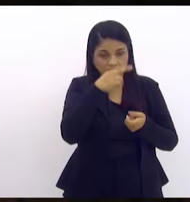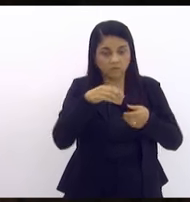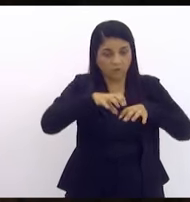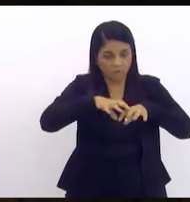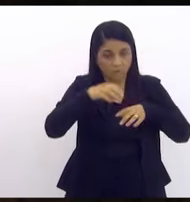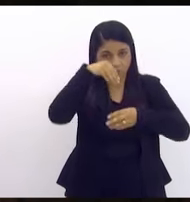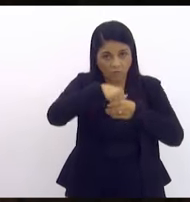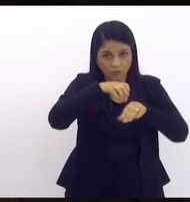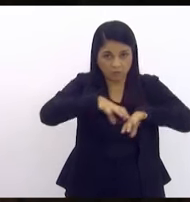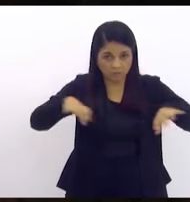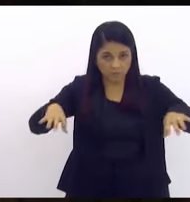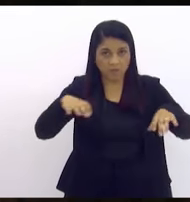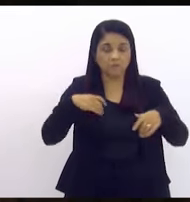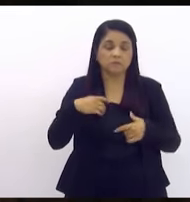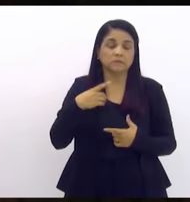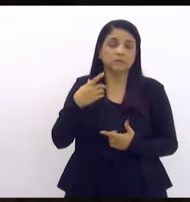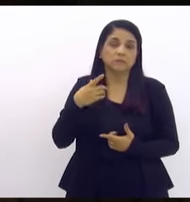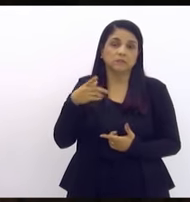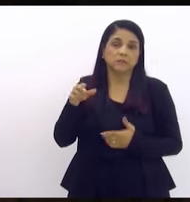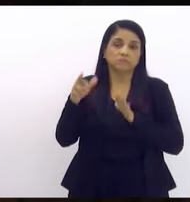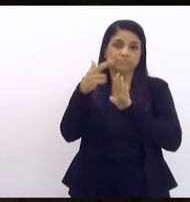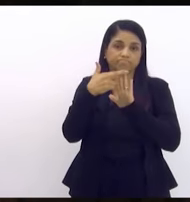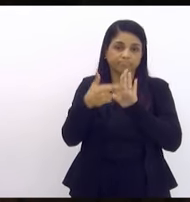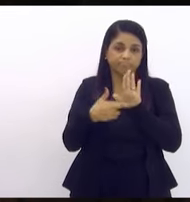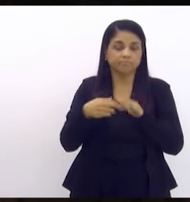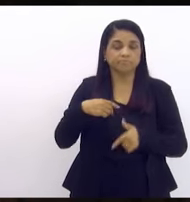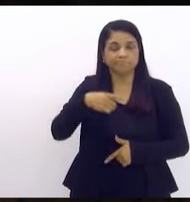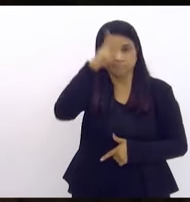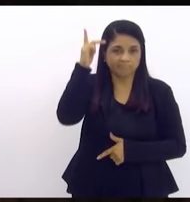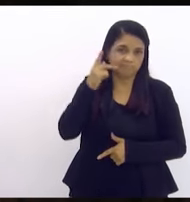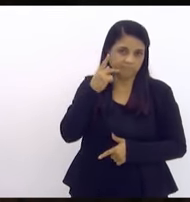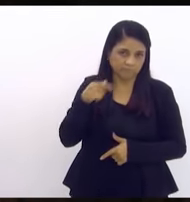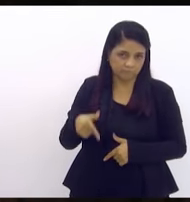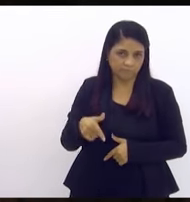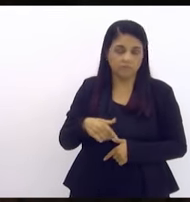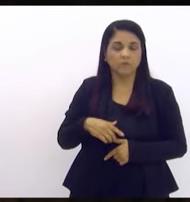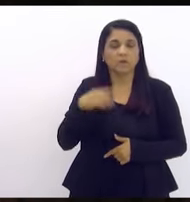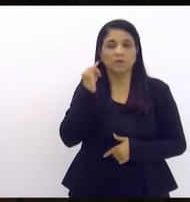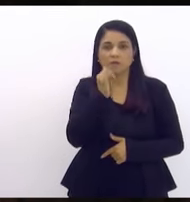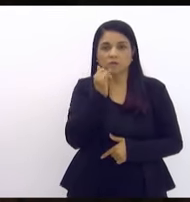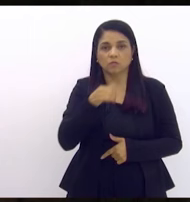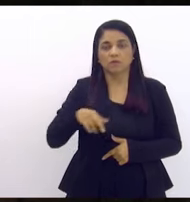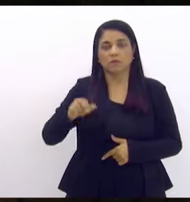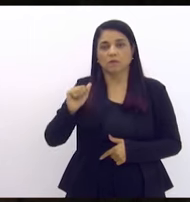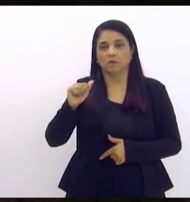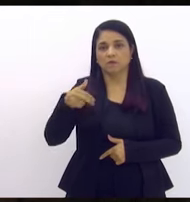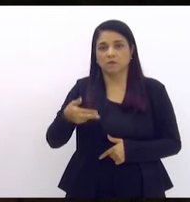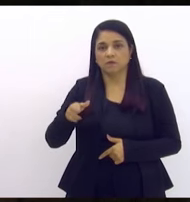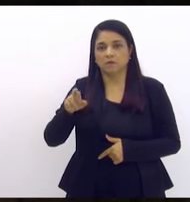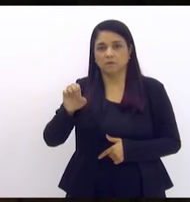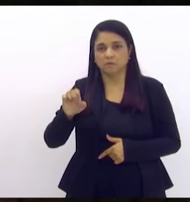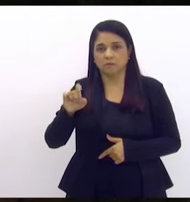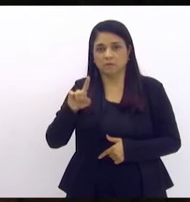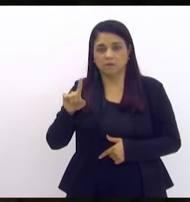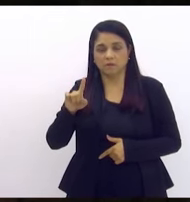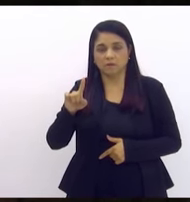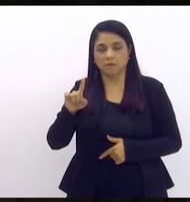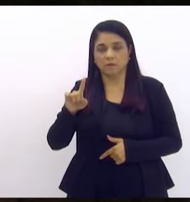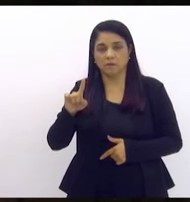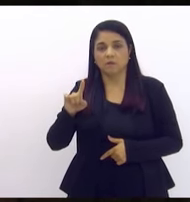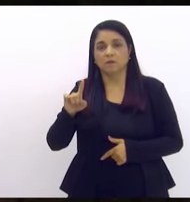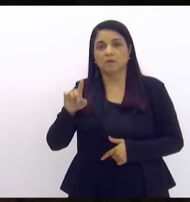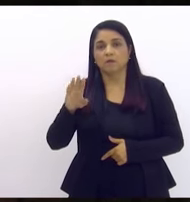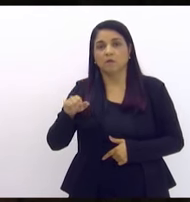restrições do deputado Luiz Paulo. Relator, deputado André Correia. Em discussão. Para discutir, senhora. Para discutir,